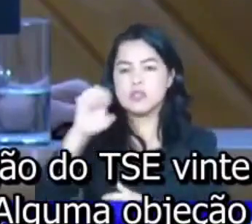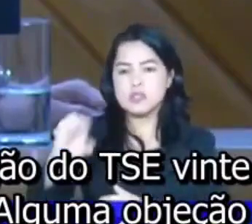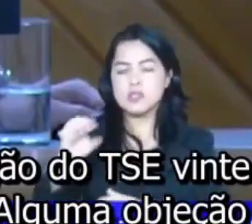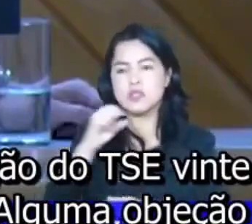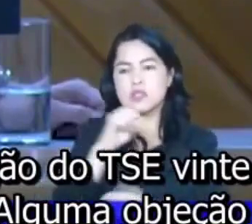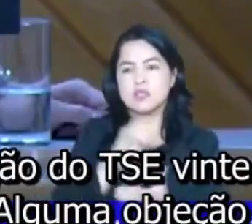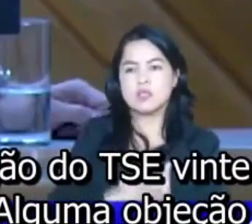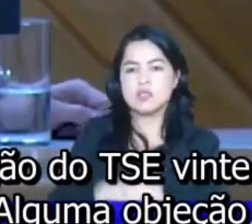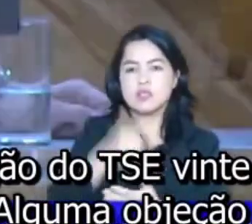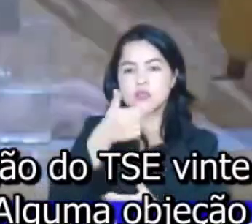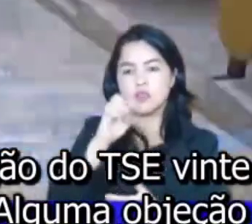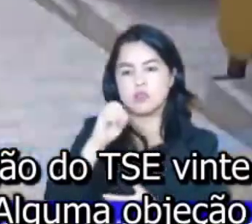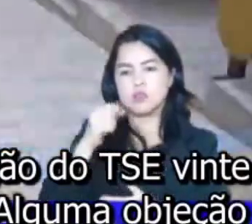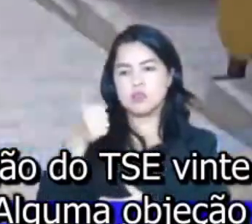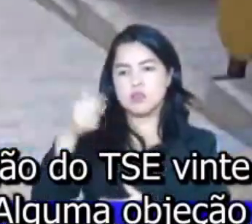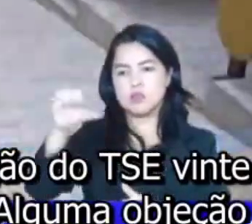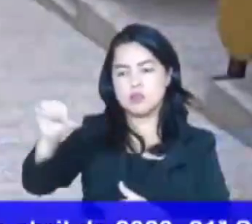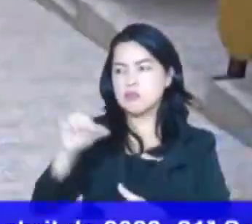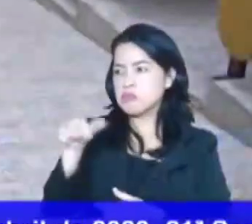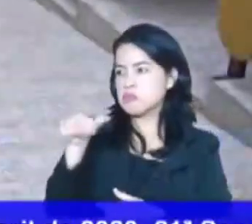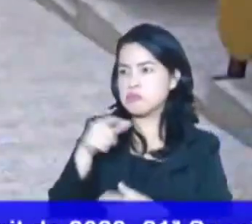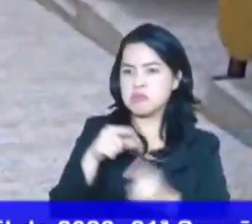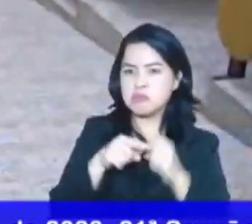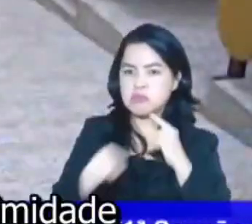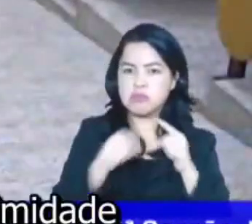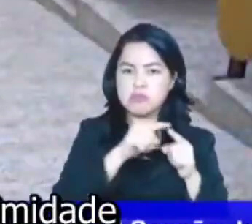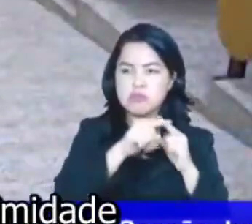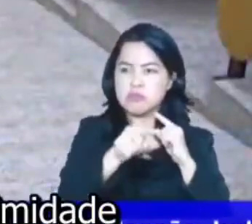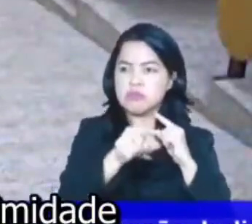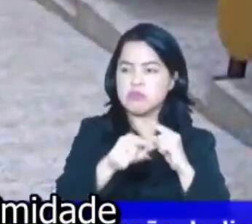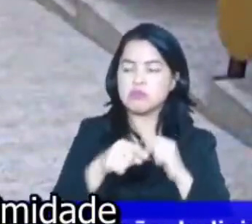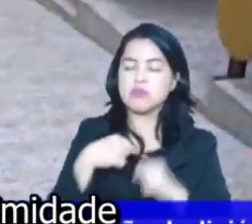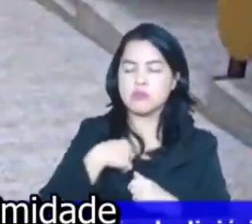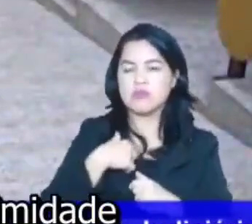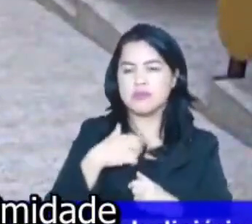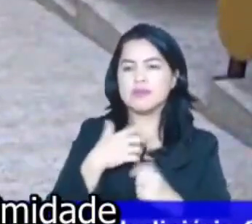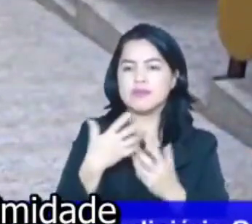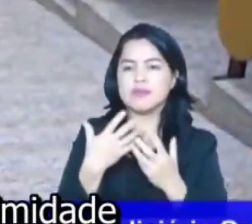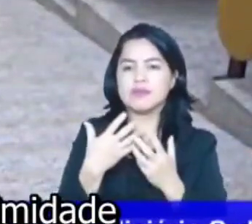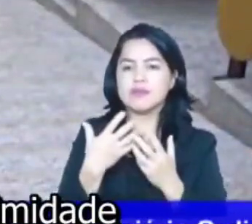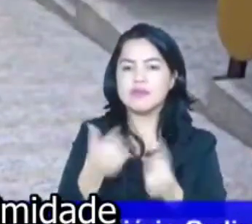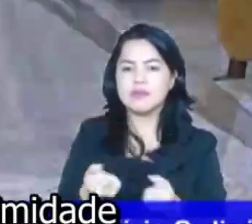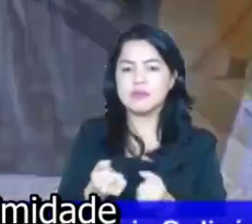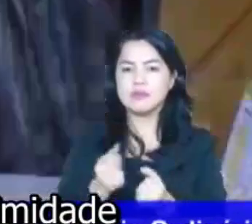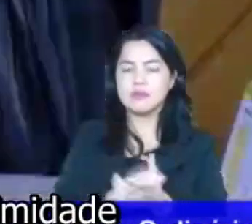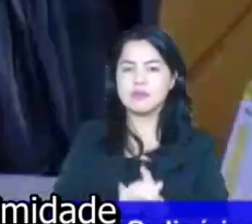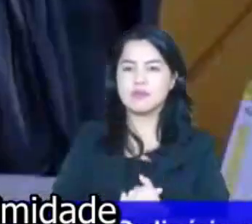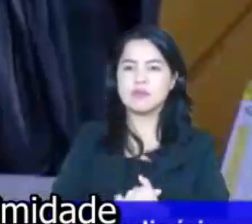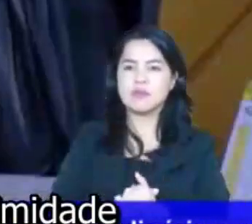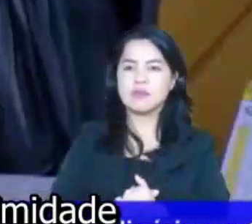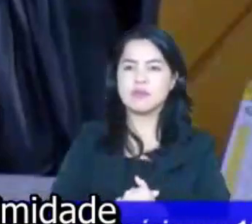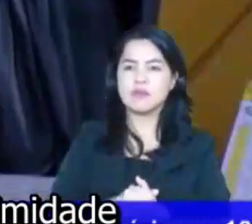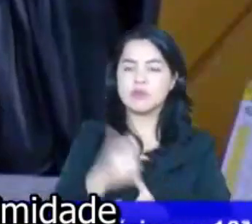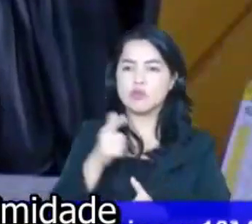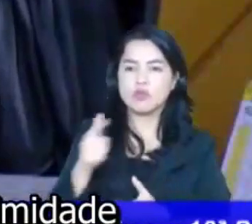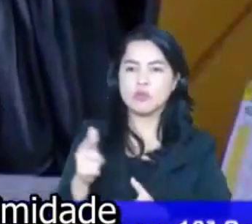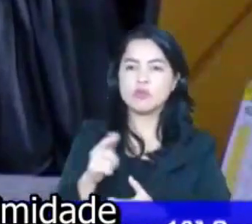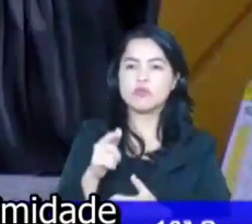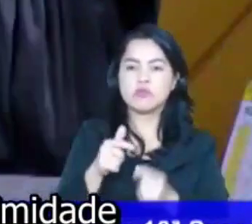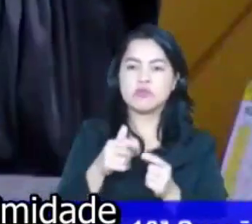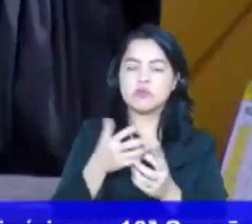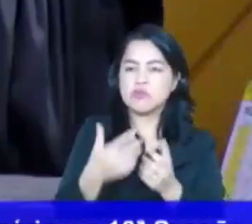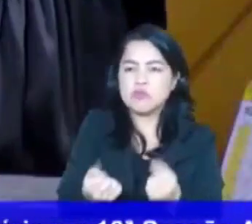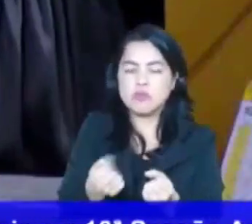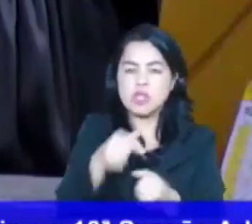23.604/2019. Como voto. Alguma objeção? Imagem ampla do Então, plenário. declaro desaprovadas essas Foco, contas. desembargador à